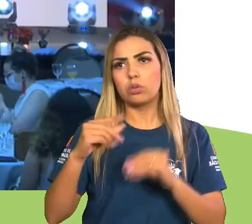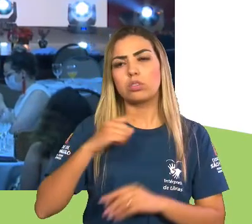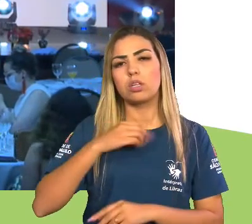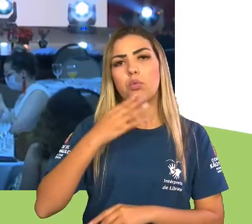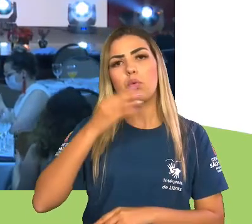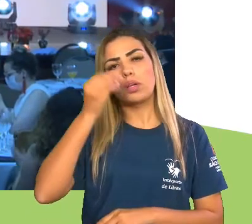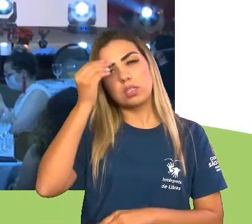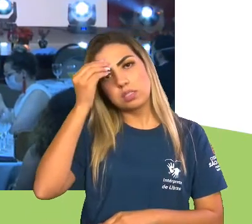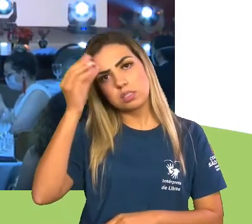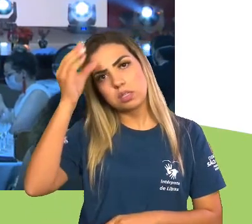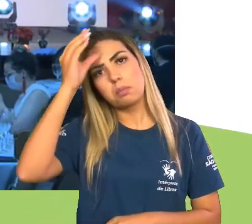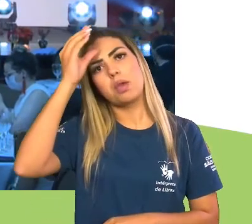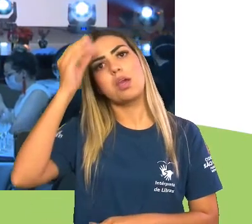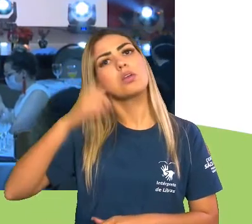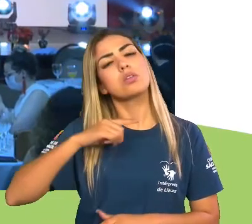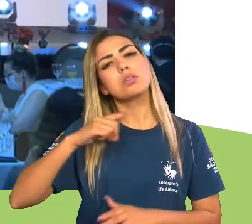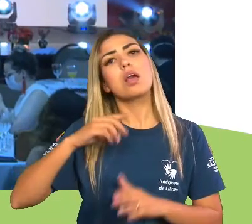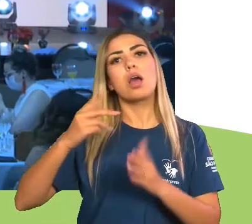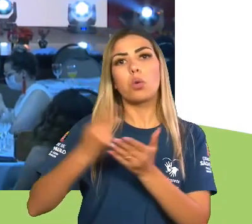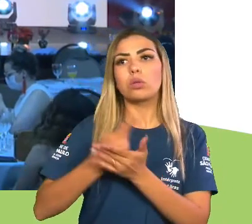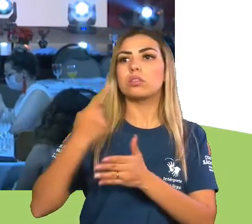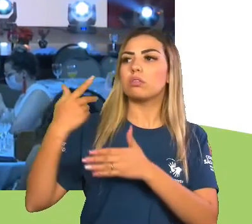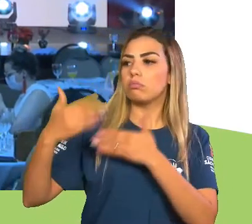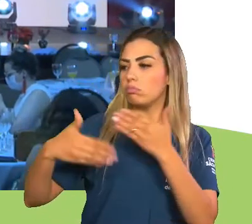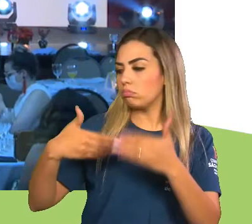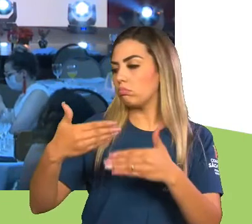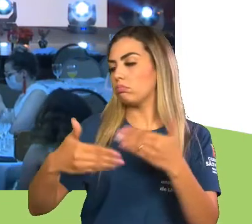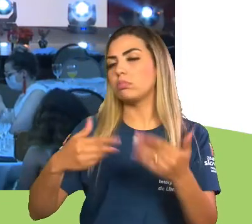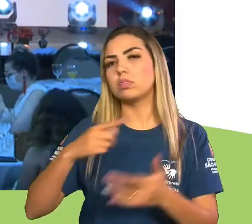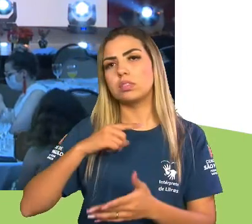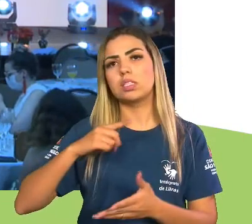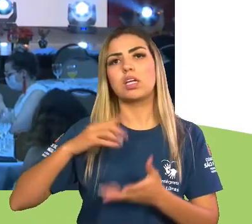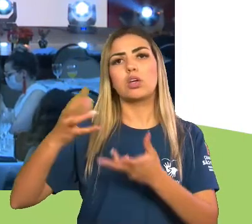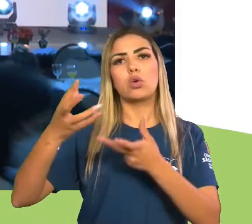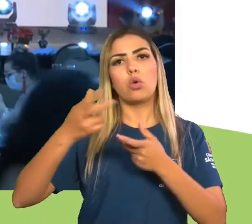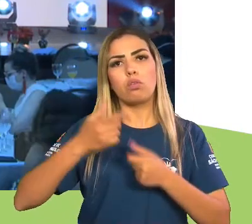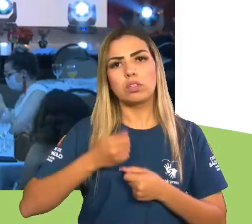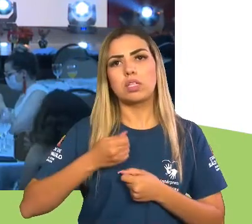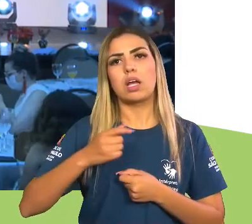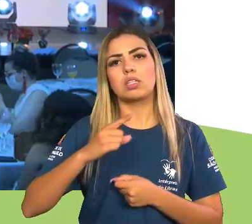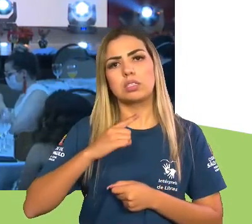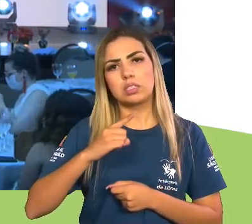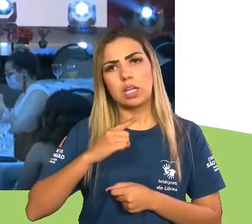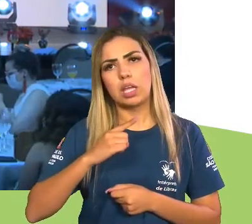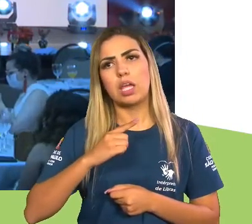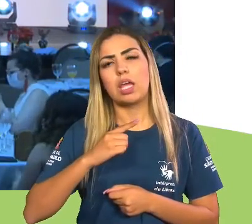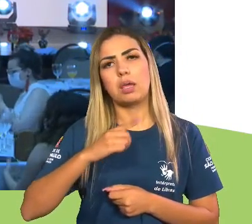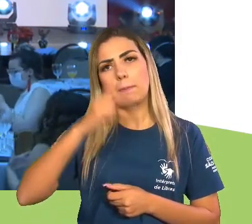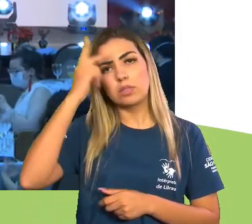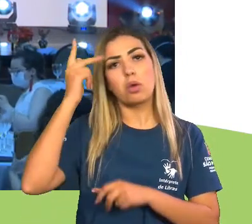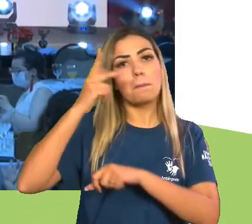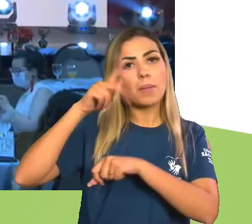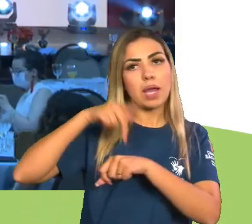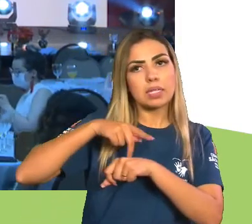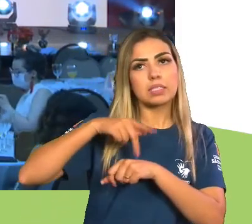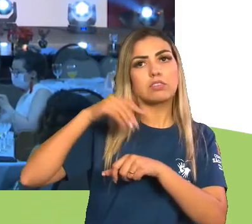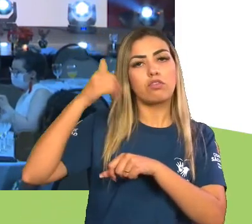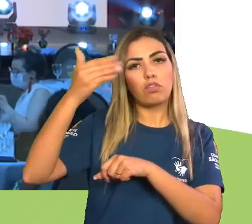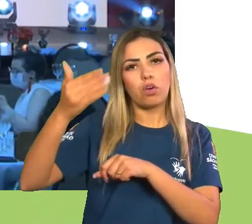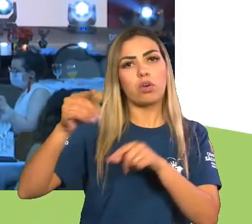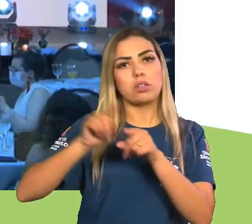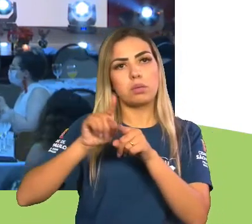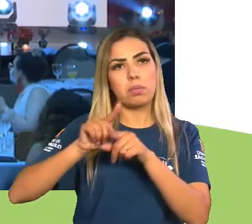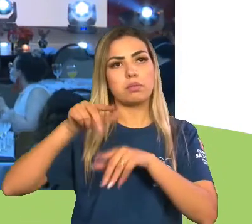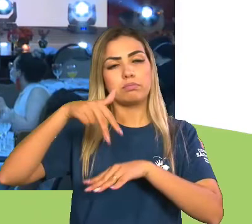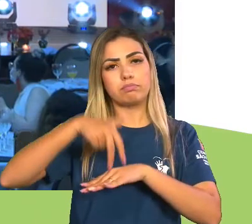conhecimento, muita coisa aconteceu aqui no Prêmio Gente Rara. A gente teve convidados, a gente teve convidados internacionais. Aliás, o pessoal que está